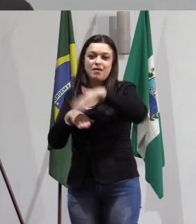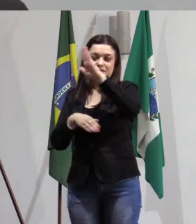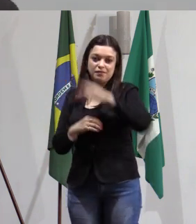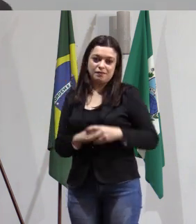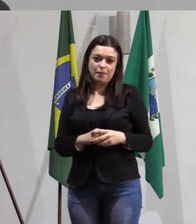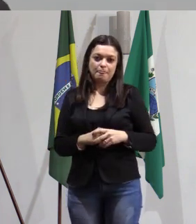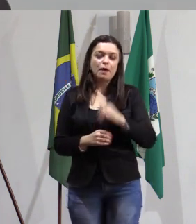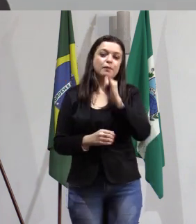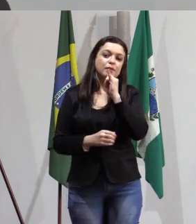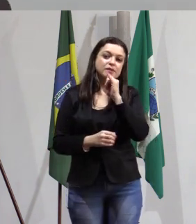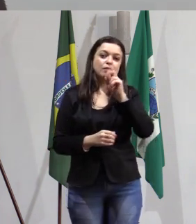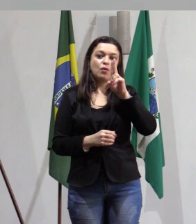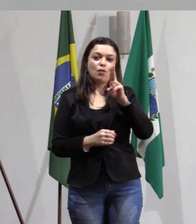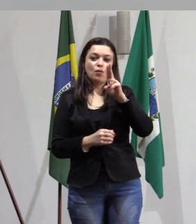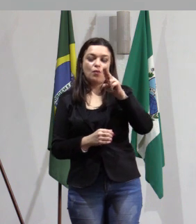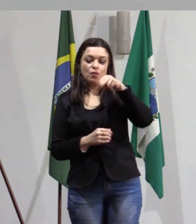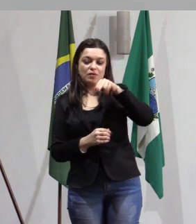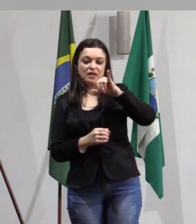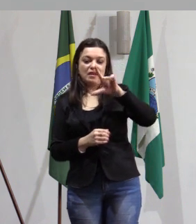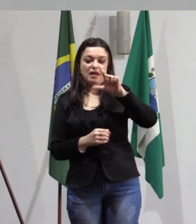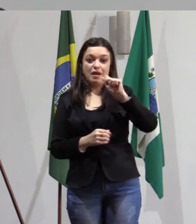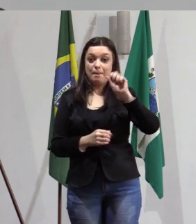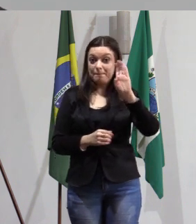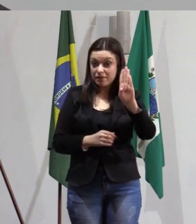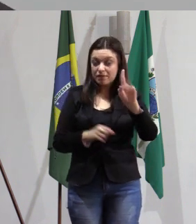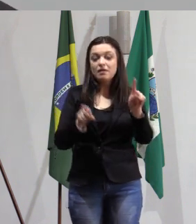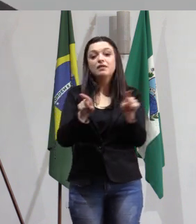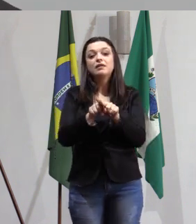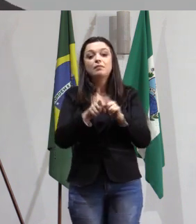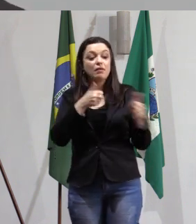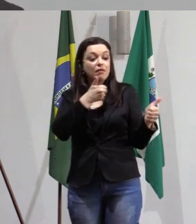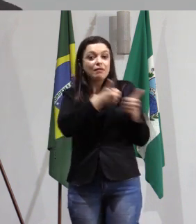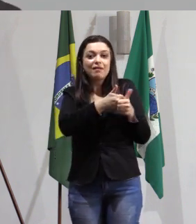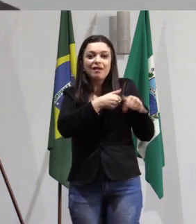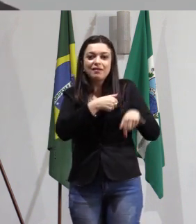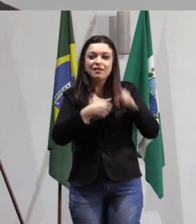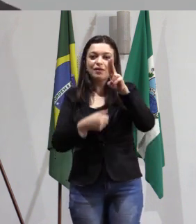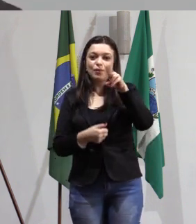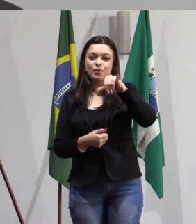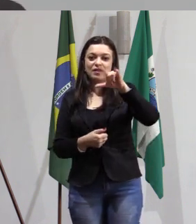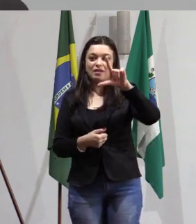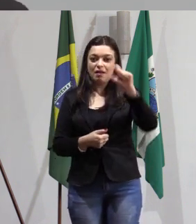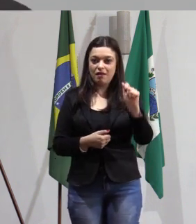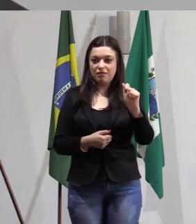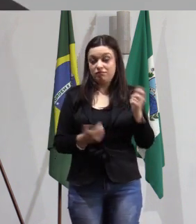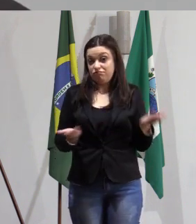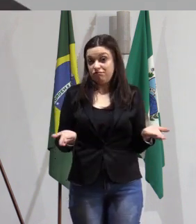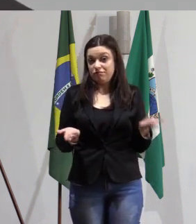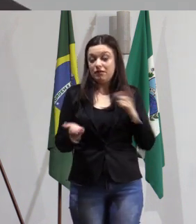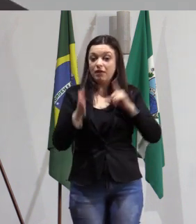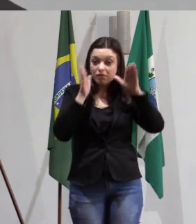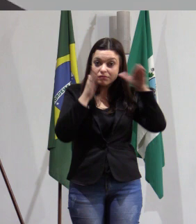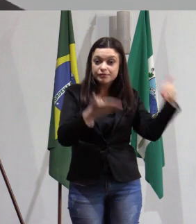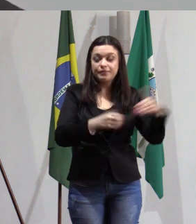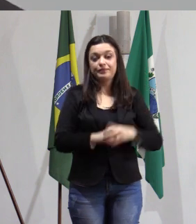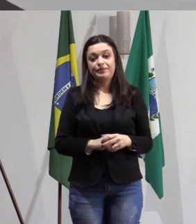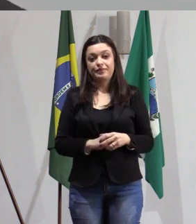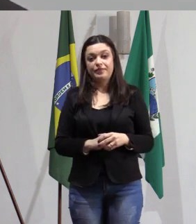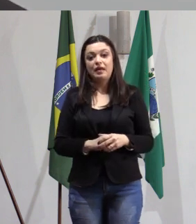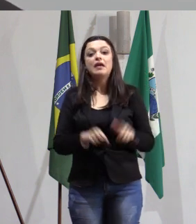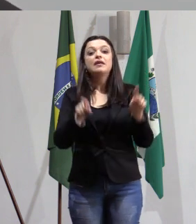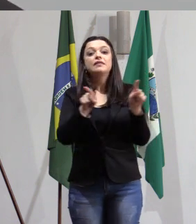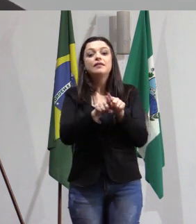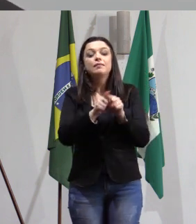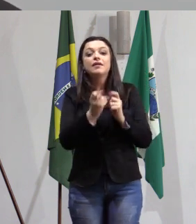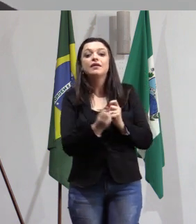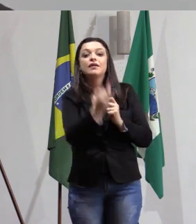é o caso da Unilab, é o caso da nossa vizinha Unila, mas também temos universidades